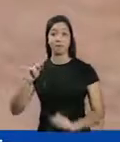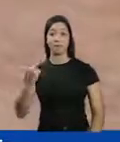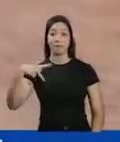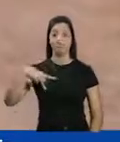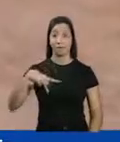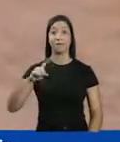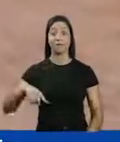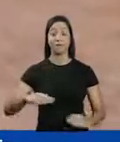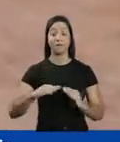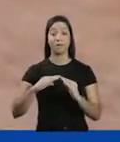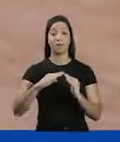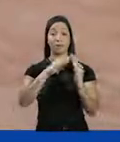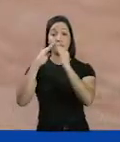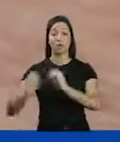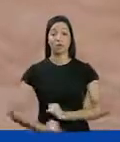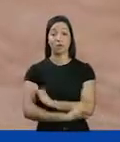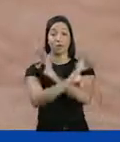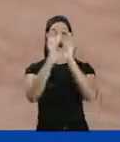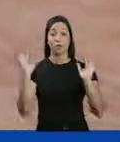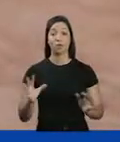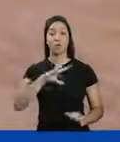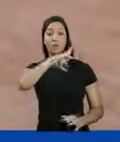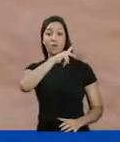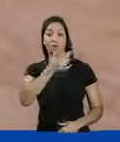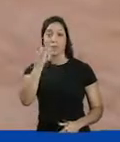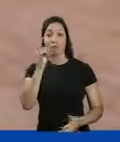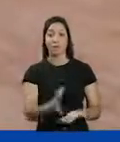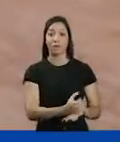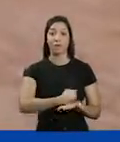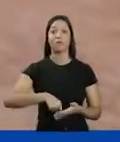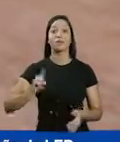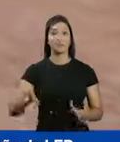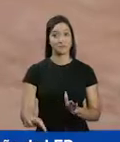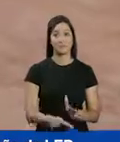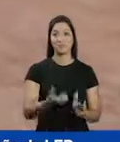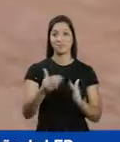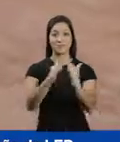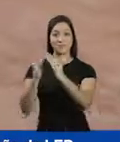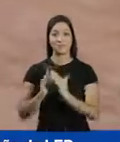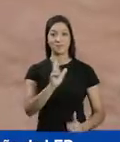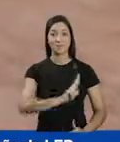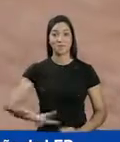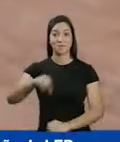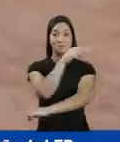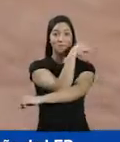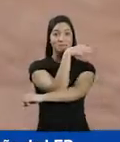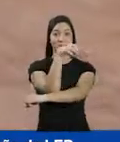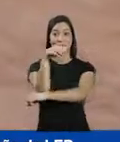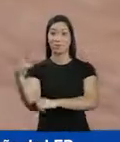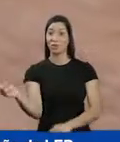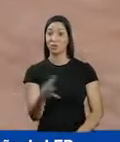bairro Elison Pietro na comunidade do Glória odelmo trouxe o serviço de coleta de lixo e foi o primeiro bairro de Uberlândia